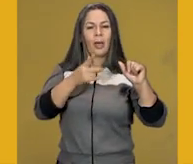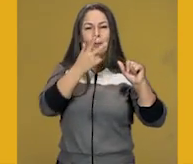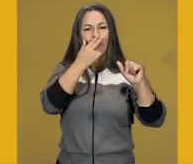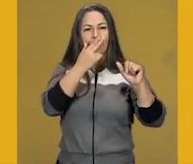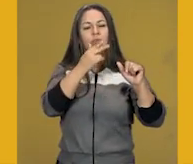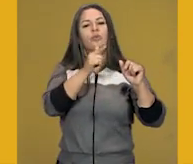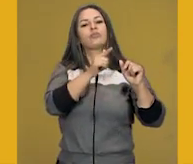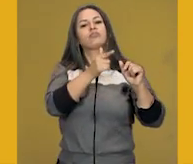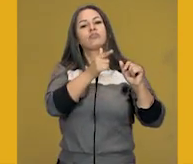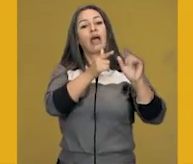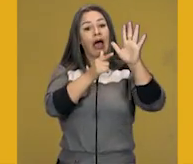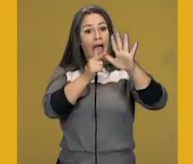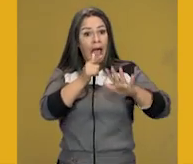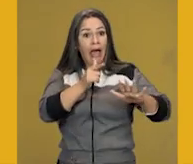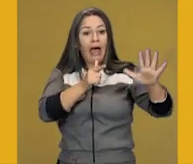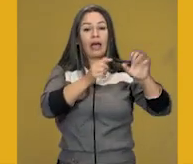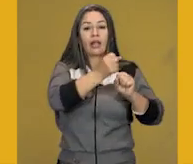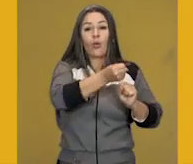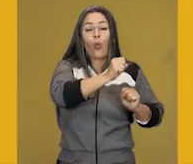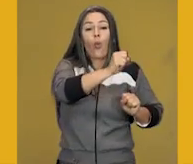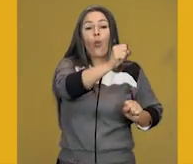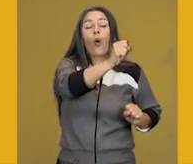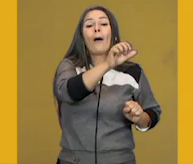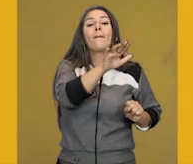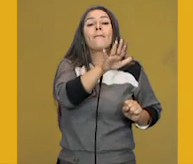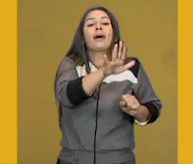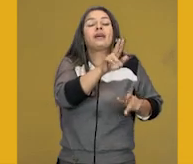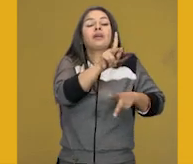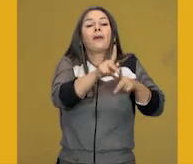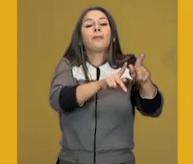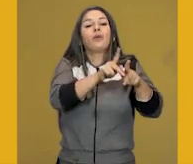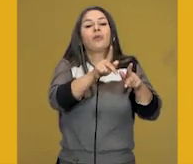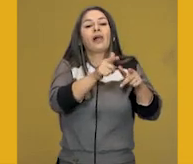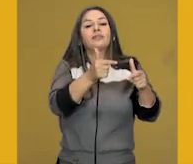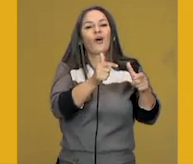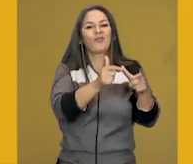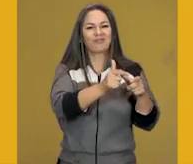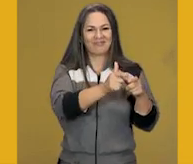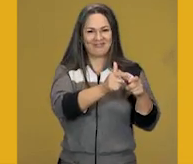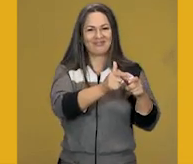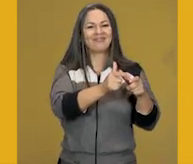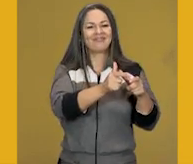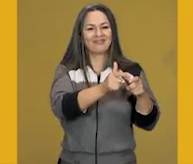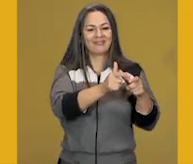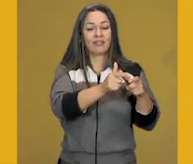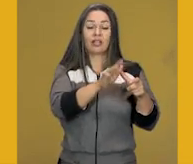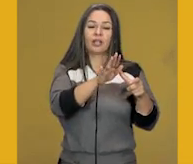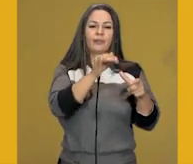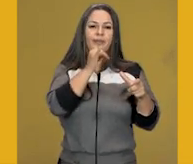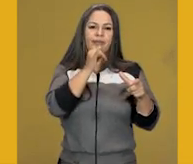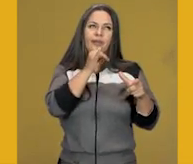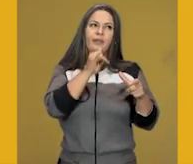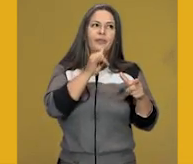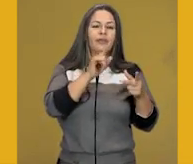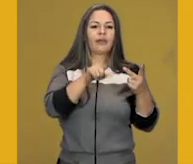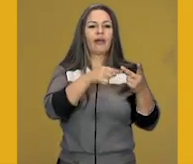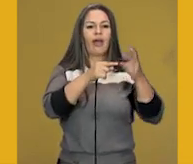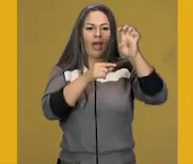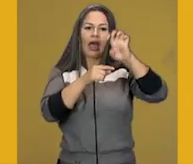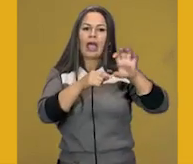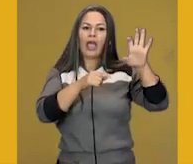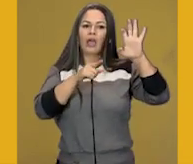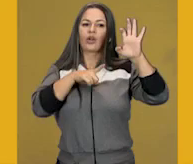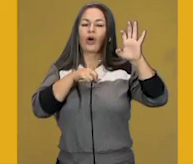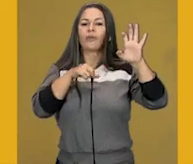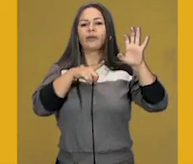país muito grande, muito populoso, ele não tem tantas pessoas por quilômetros quadrados. Somente a Europa vai ter uma densidade demográfica tão